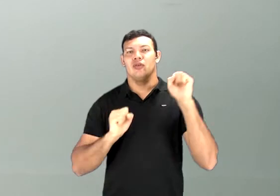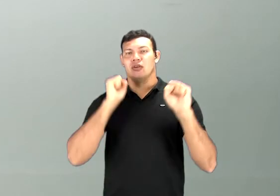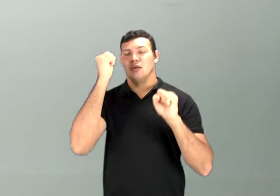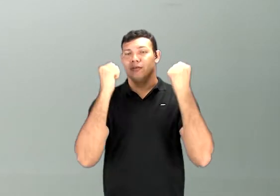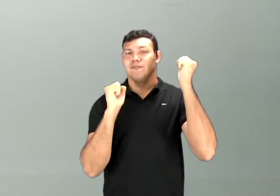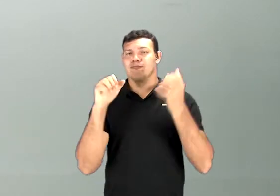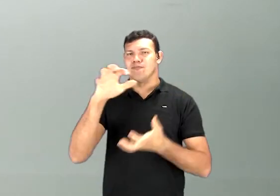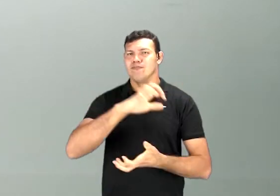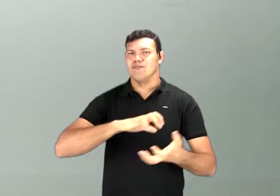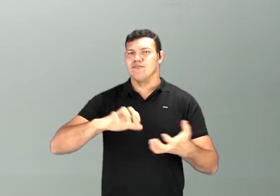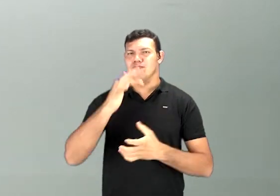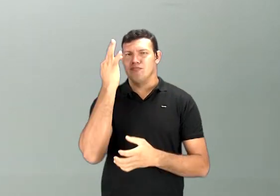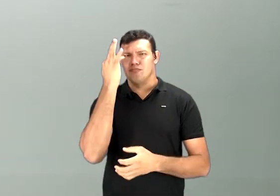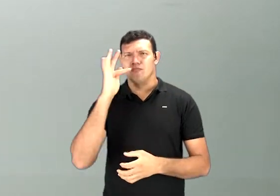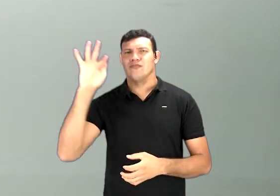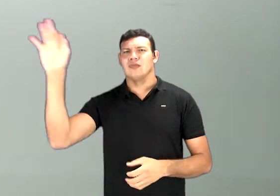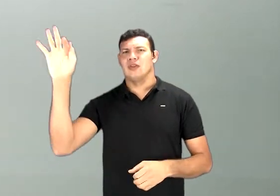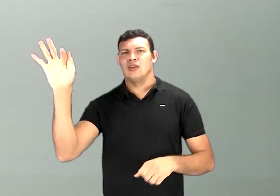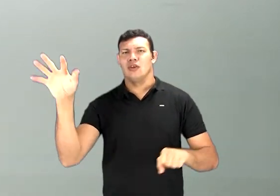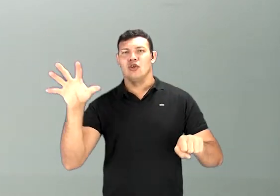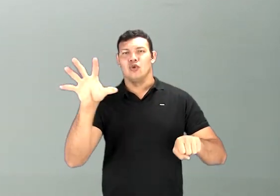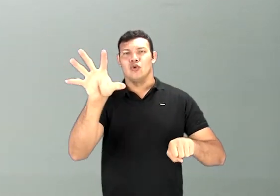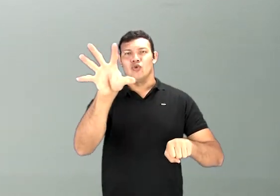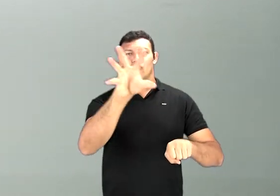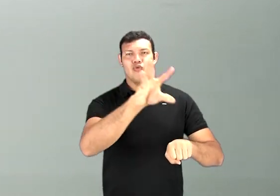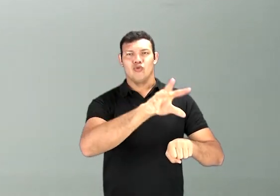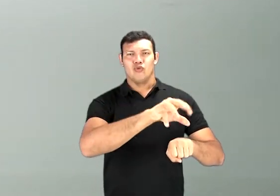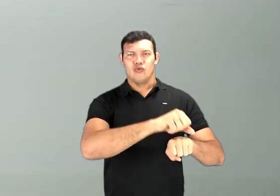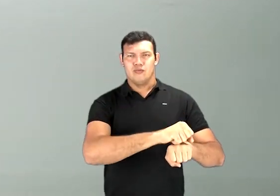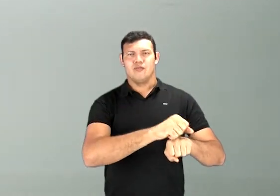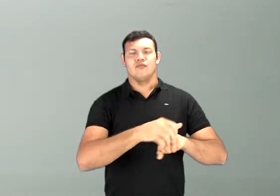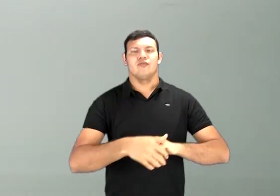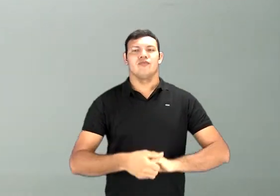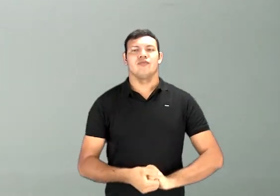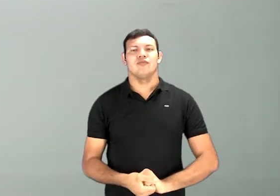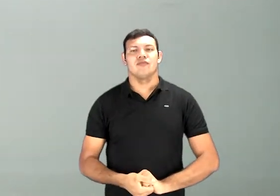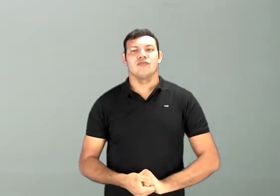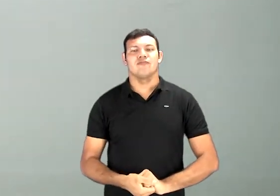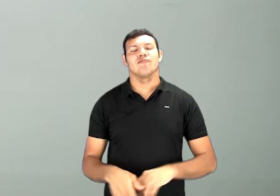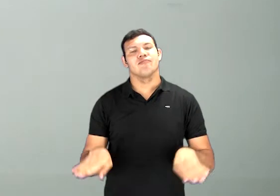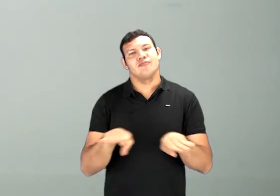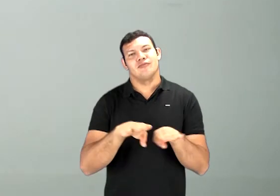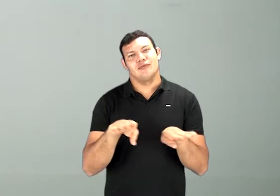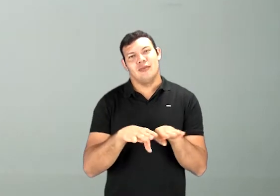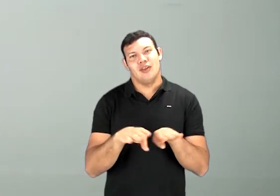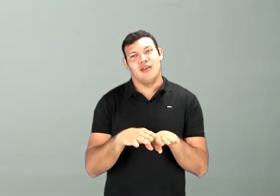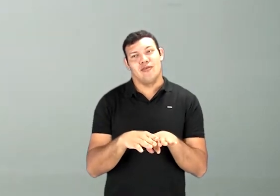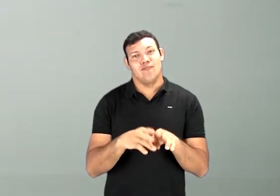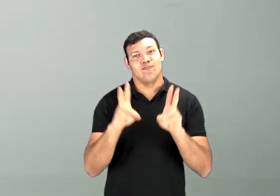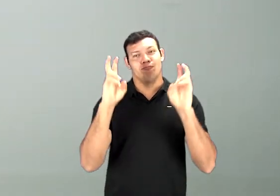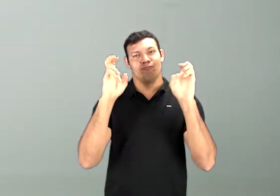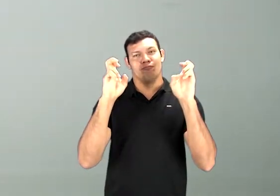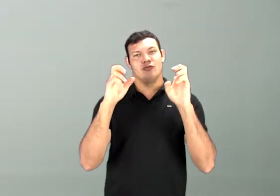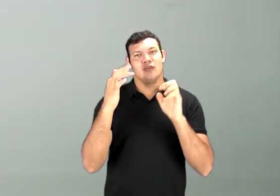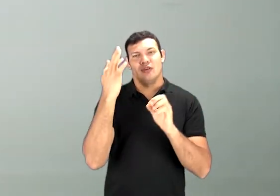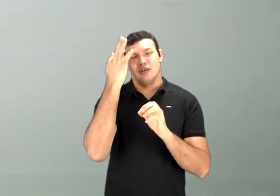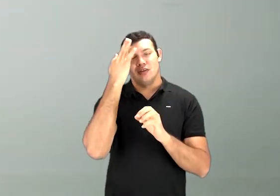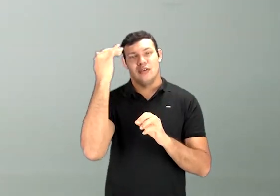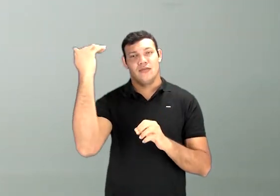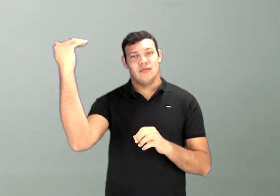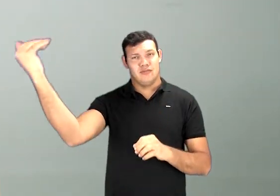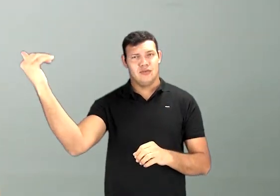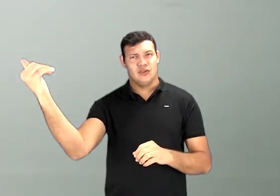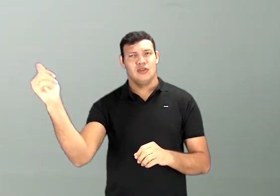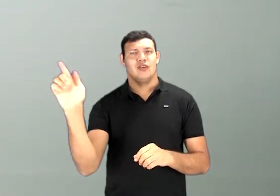com o Iluminismo. Lembram o que foi isso? Bom, isso já é assunto para o professor de filosofia, sociologia,